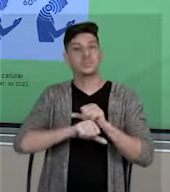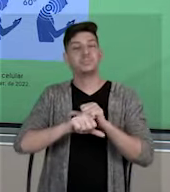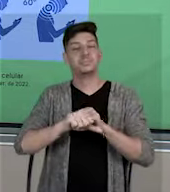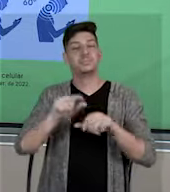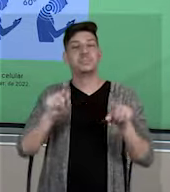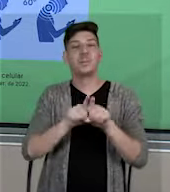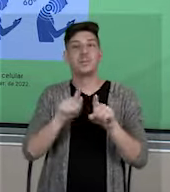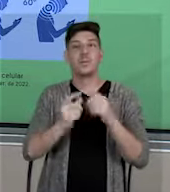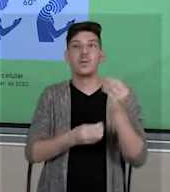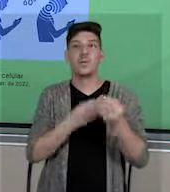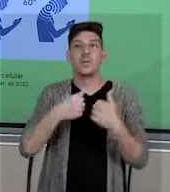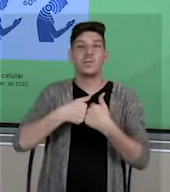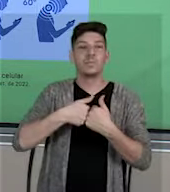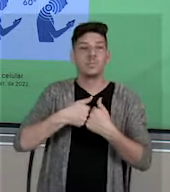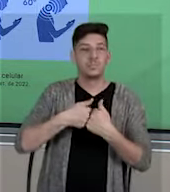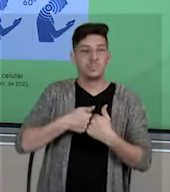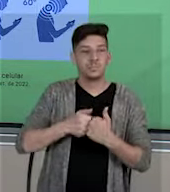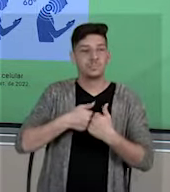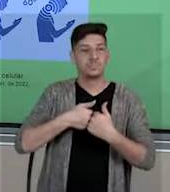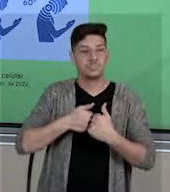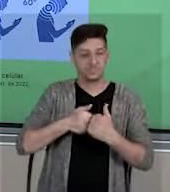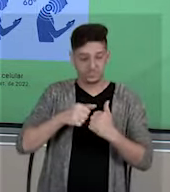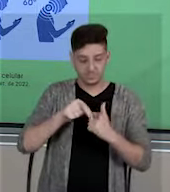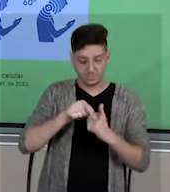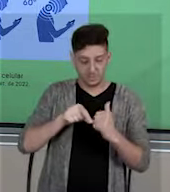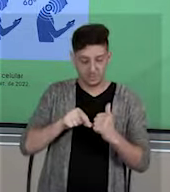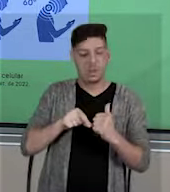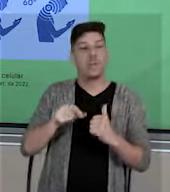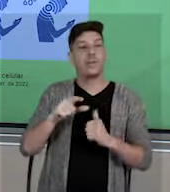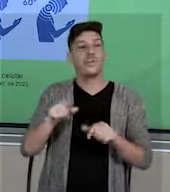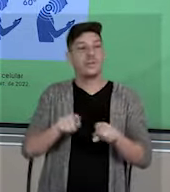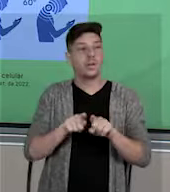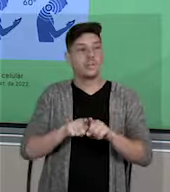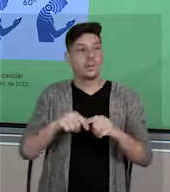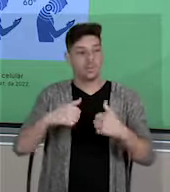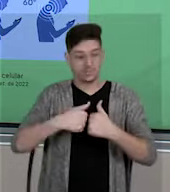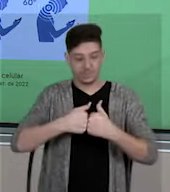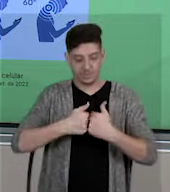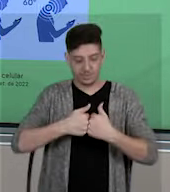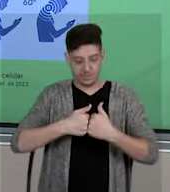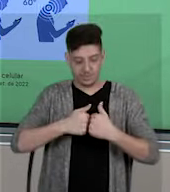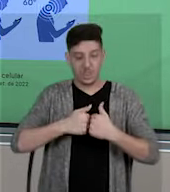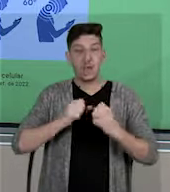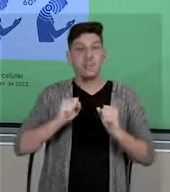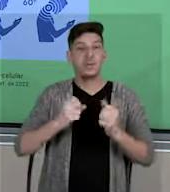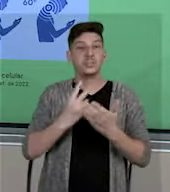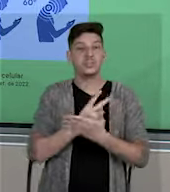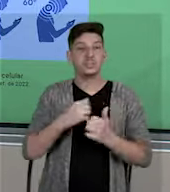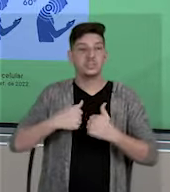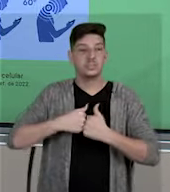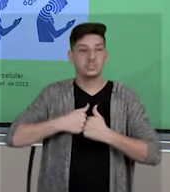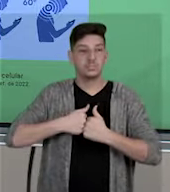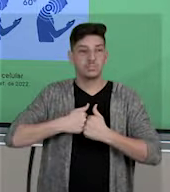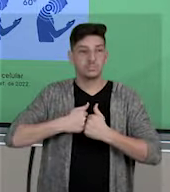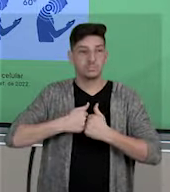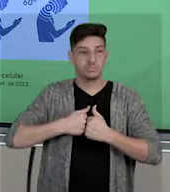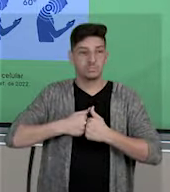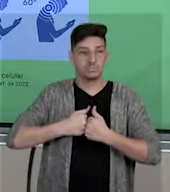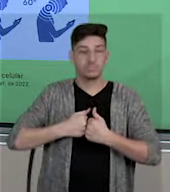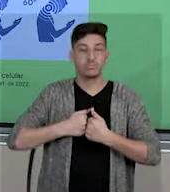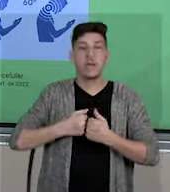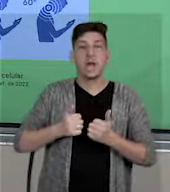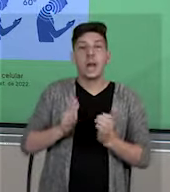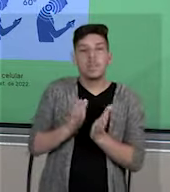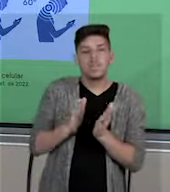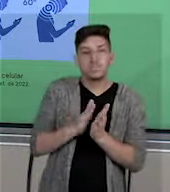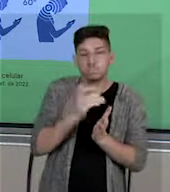uma vértebra se posiciona em relação à outra. Uma vértebra pode posicionar e amassar, esmagar ali a saída do nervo ali da região da coluna.